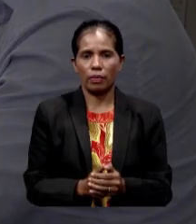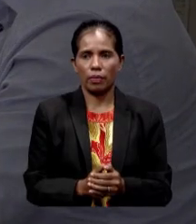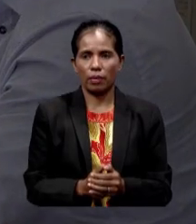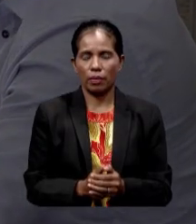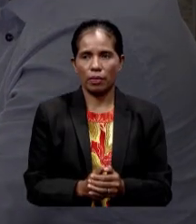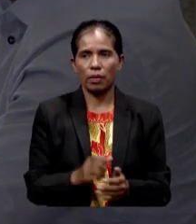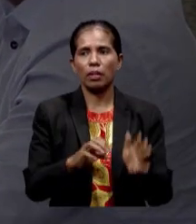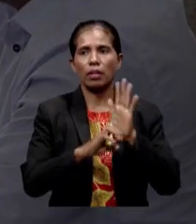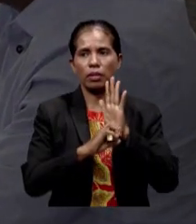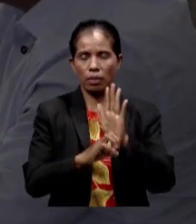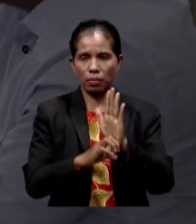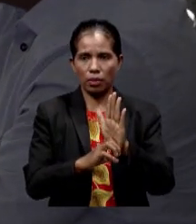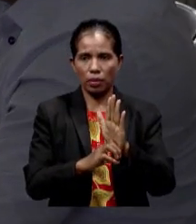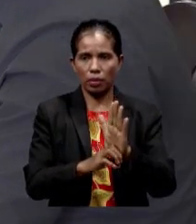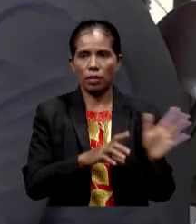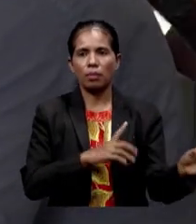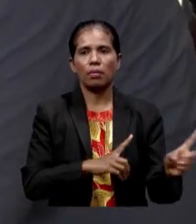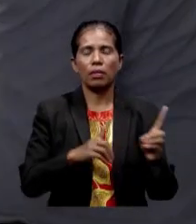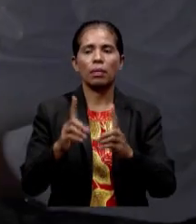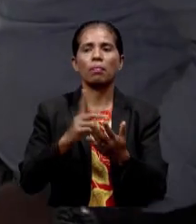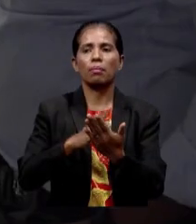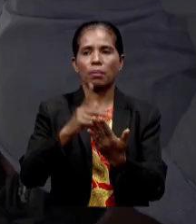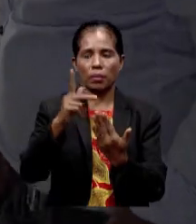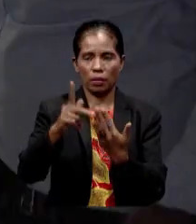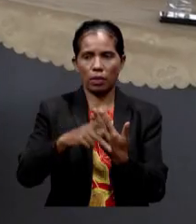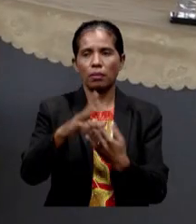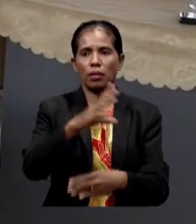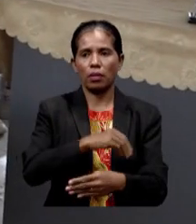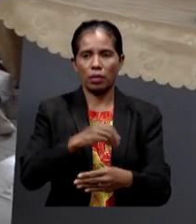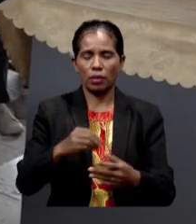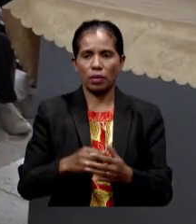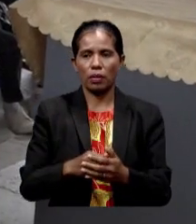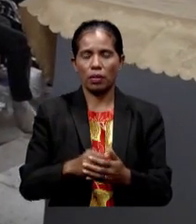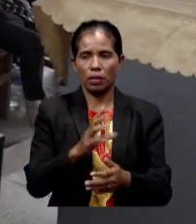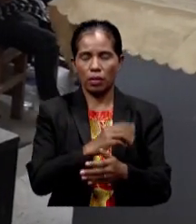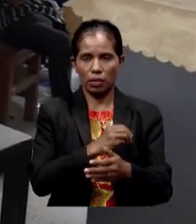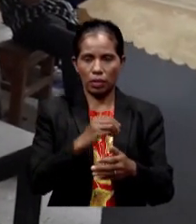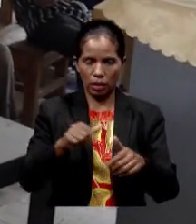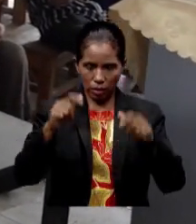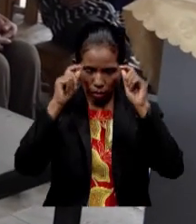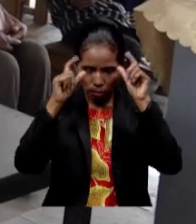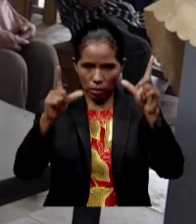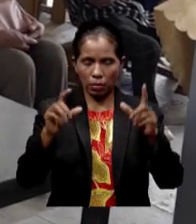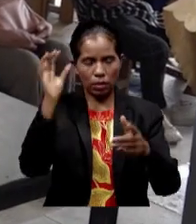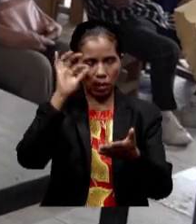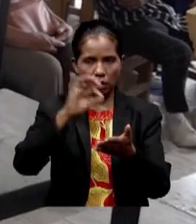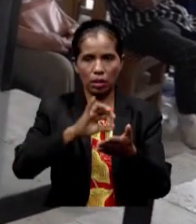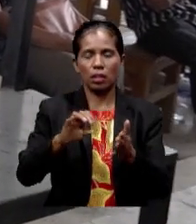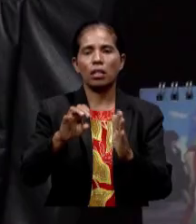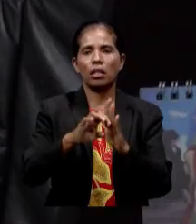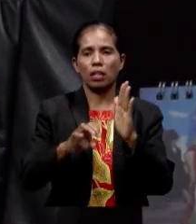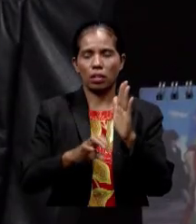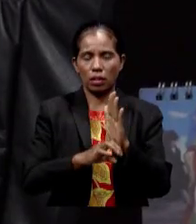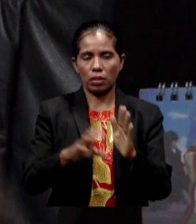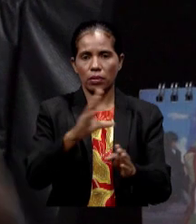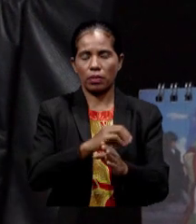por exemplo, essa implementadora do programa de mobilidade laboral de Timor, né, mas Secretaria de Estado de Promoção Profissional e Emprego.